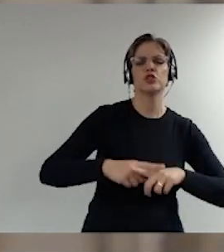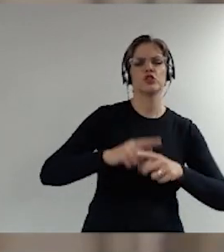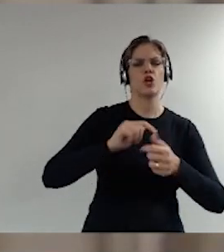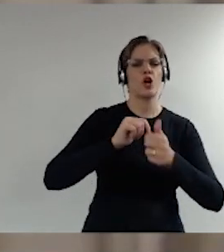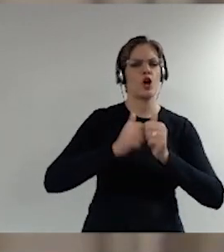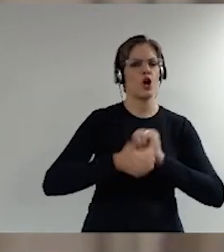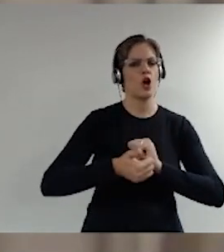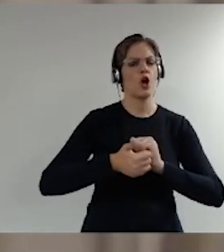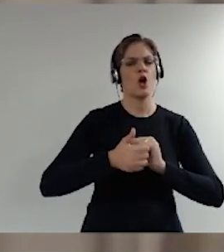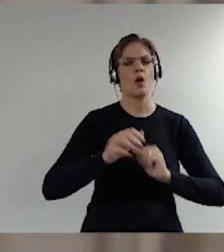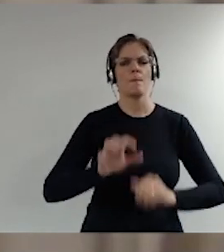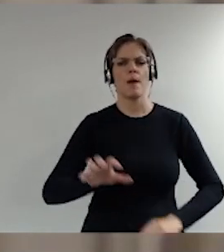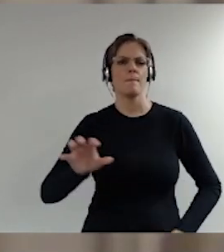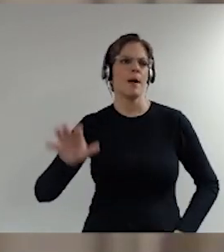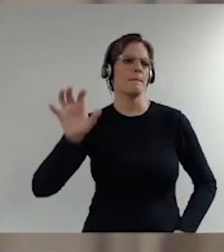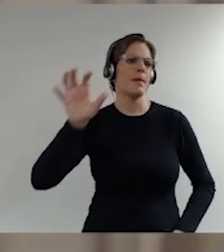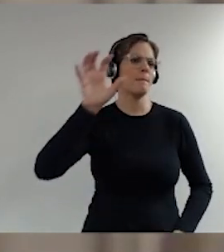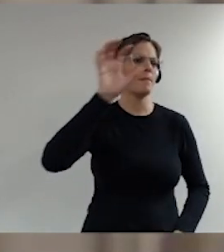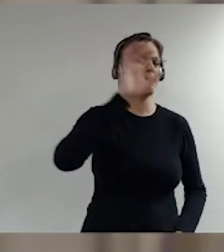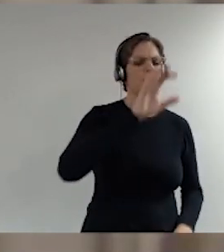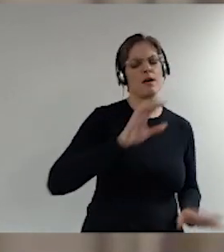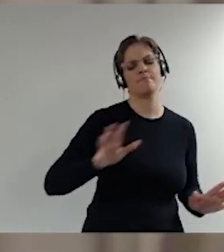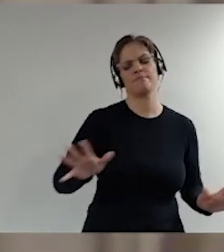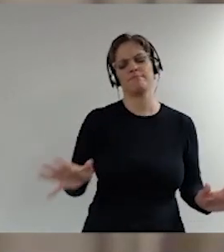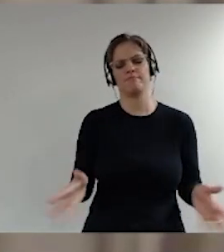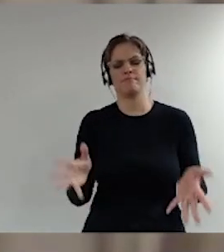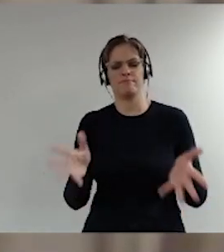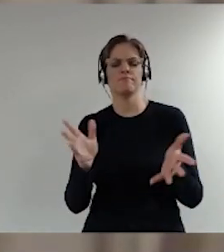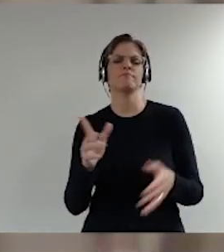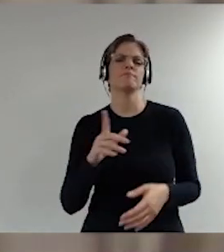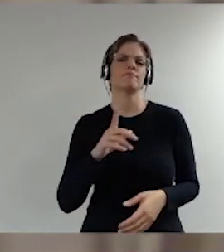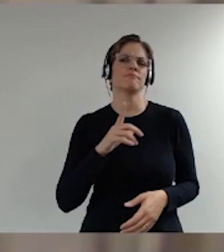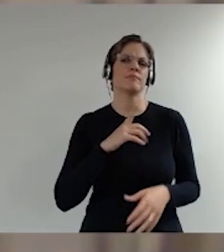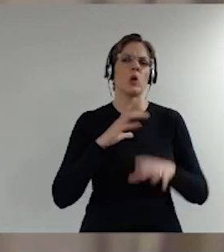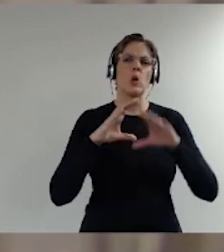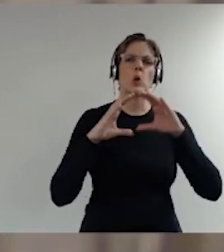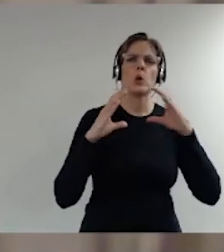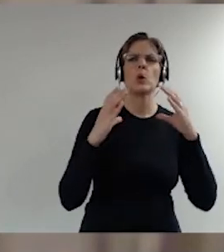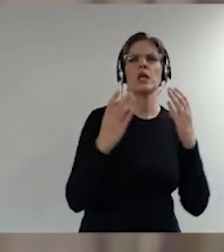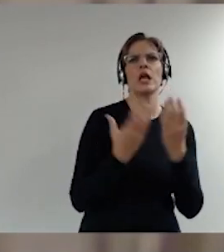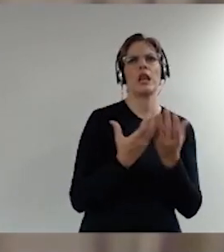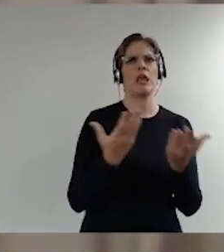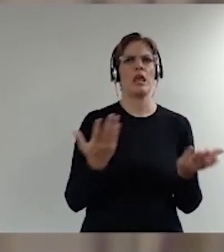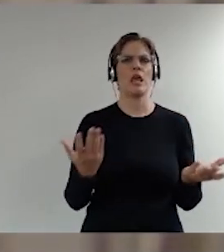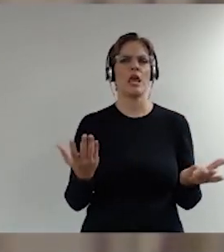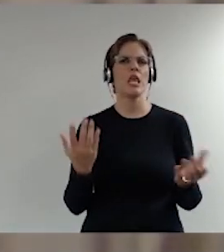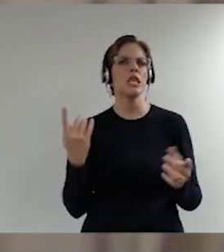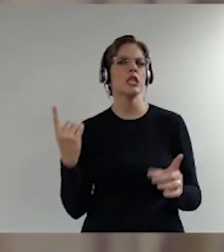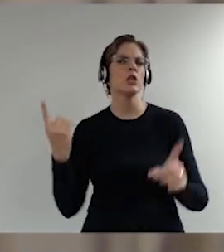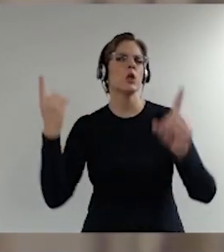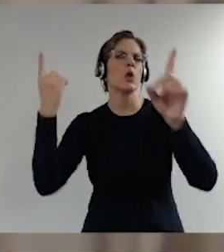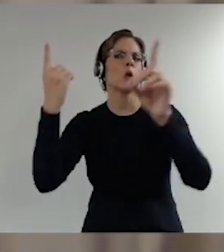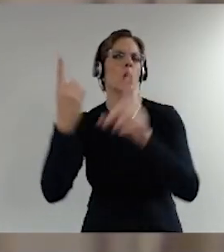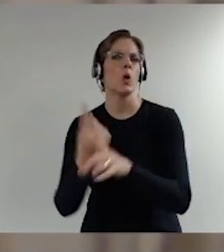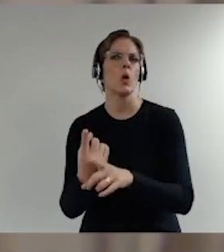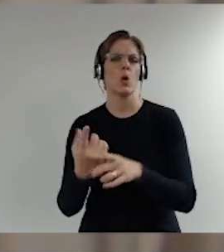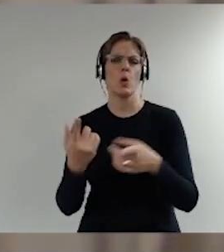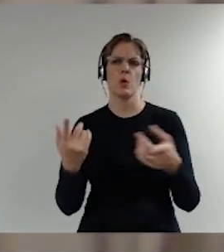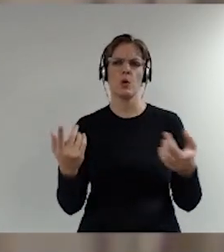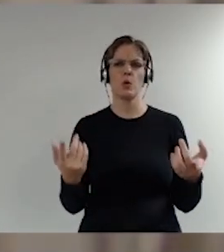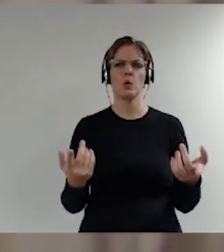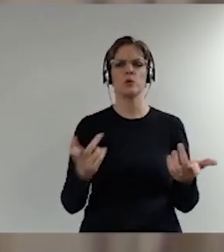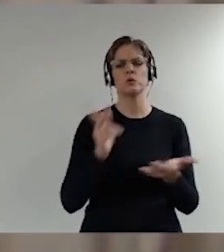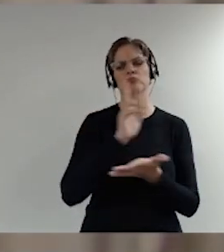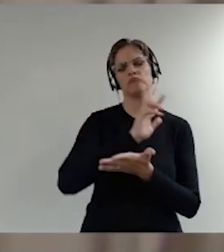jogos nacionais promovidos pelas caixas, nós tínhamos congressos, nós tínhamos encontros, nós tínhamos